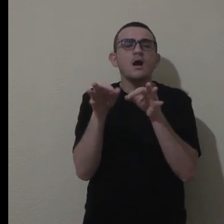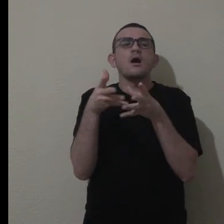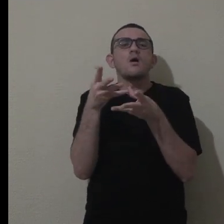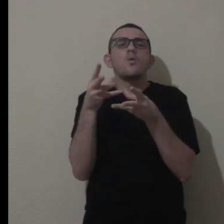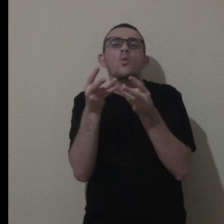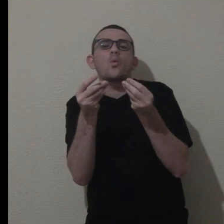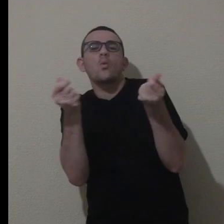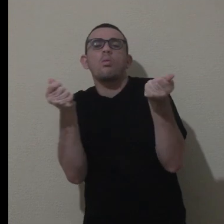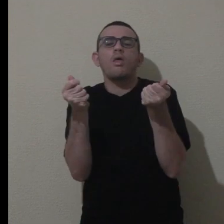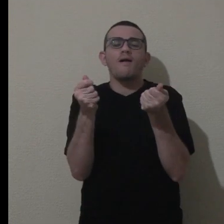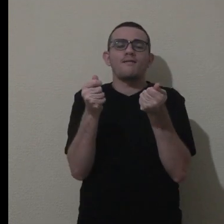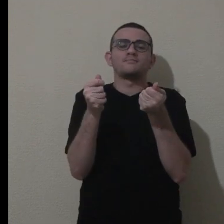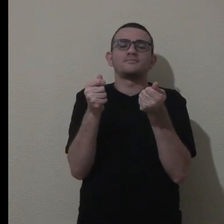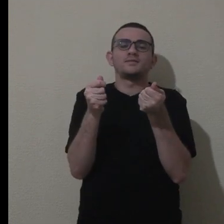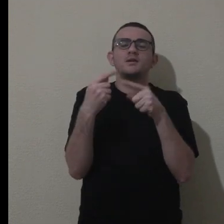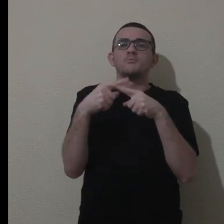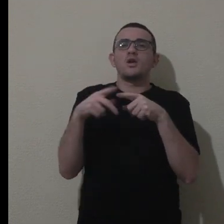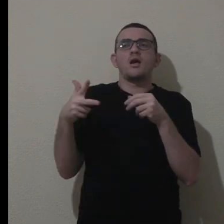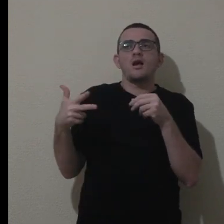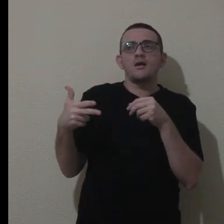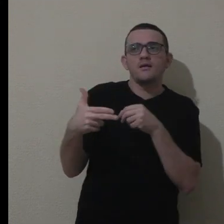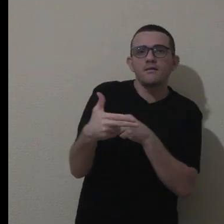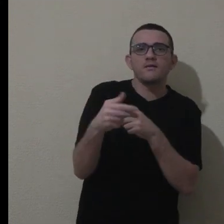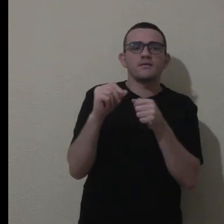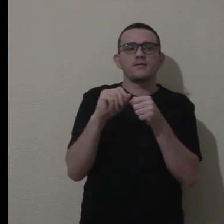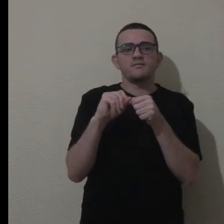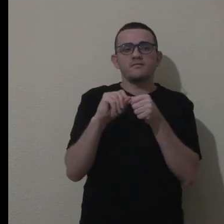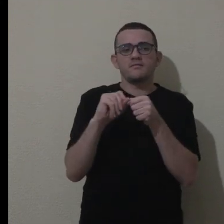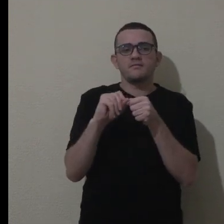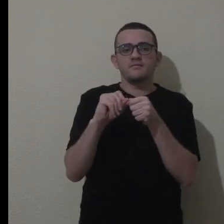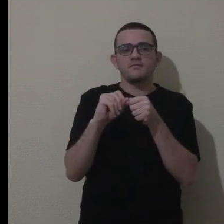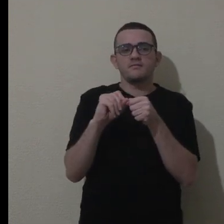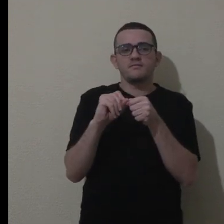mão. Né? Então, certamente, aquele cirurgião que fez